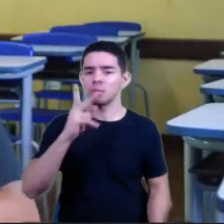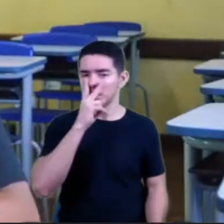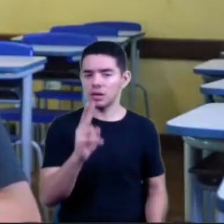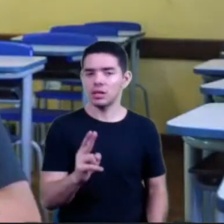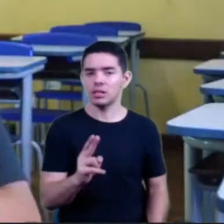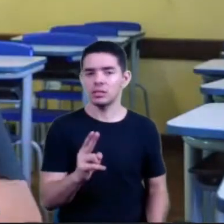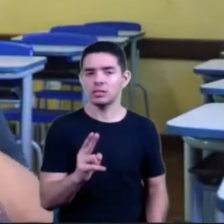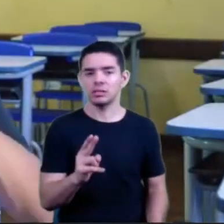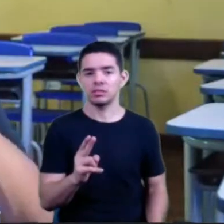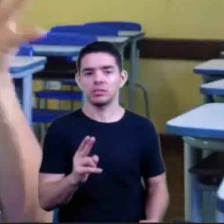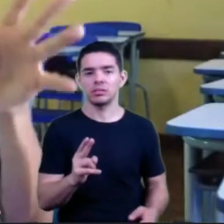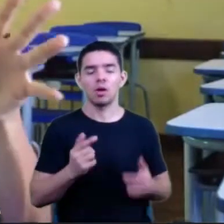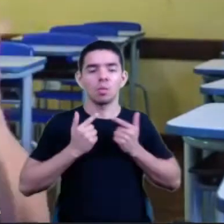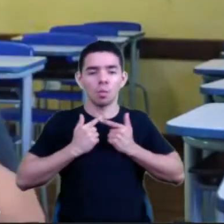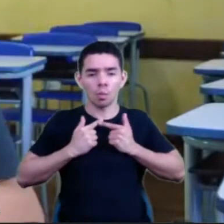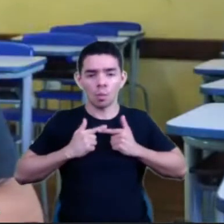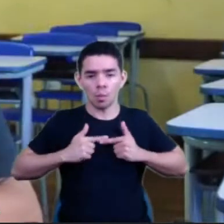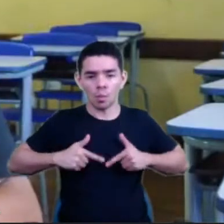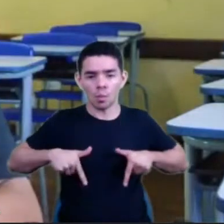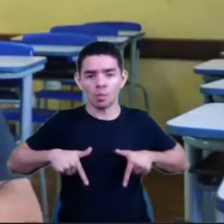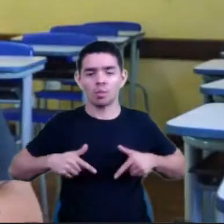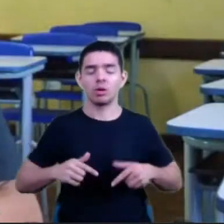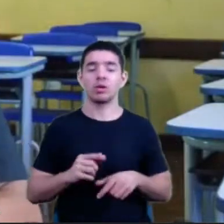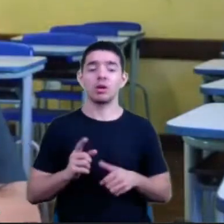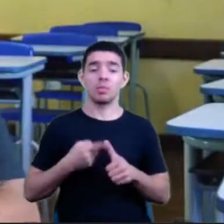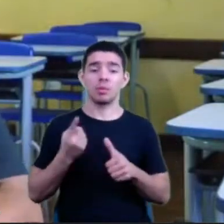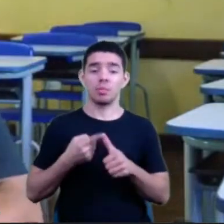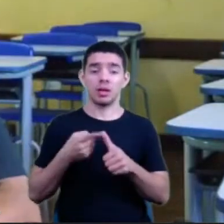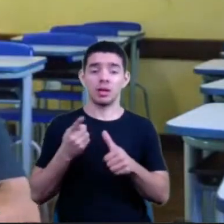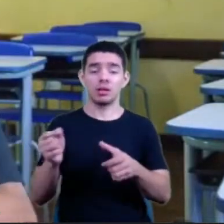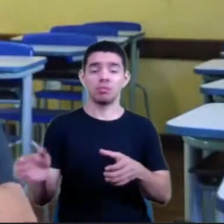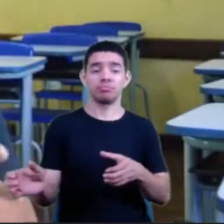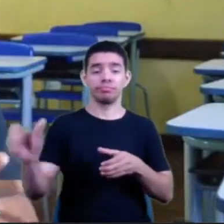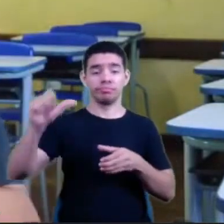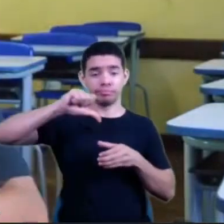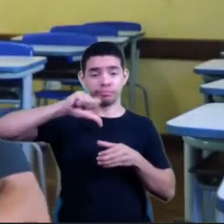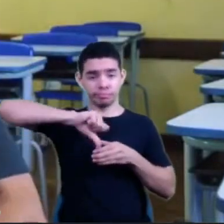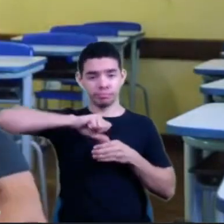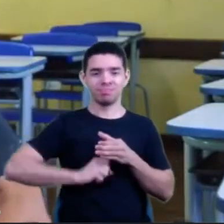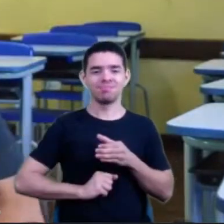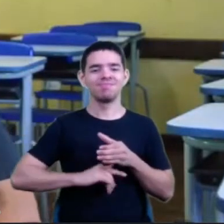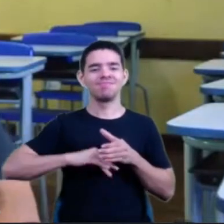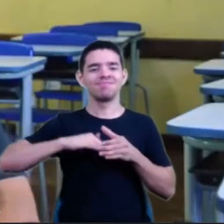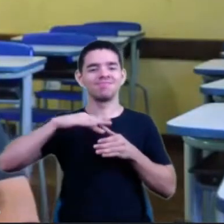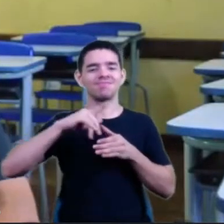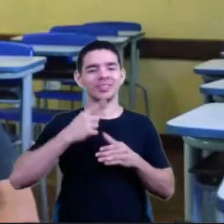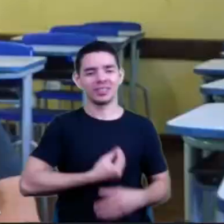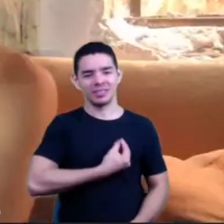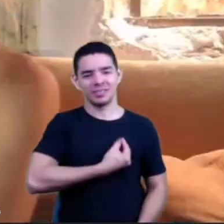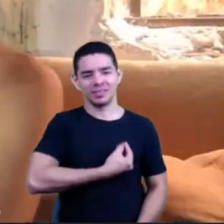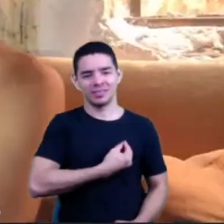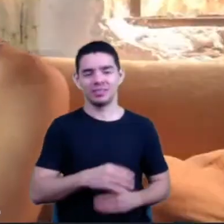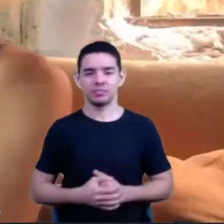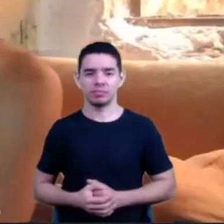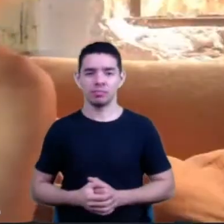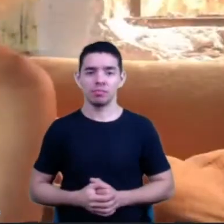fossem copos vazios, e aí o primeiro que for lá e encher com líquido é aquilo que ela vai ser o restante da vida.